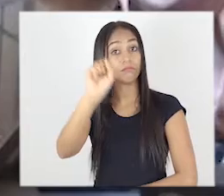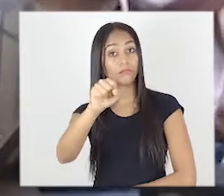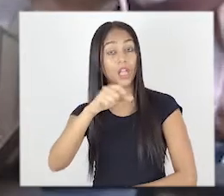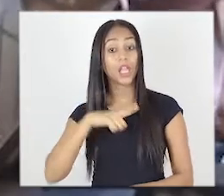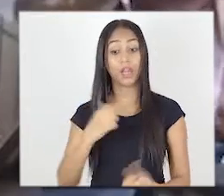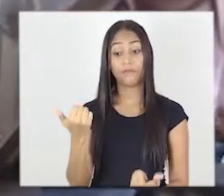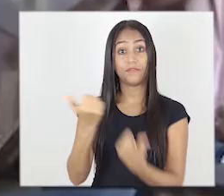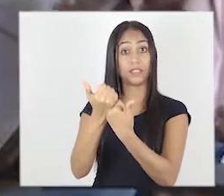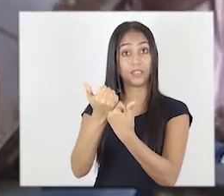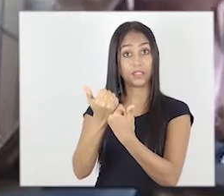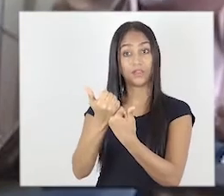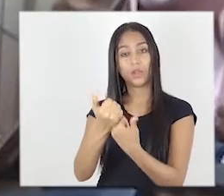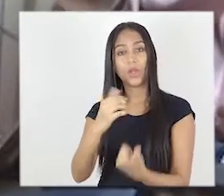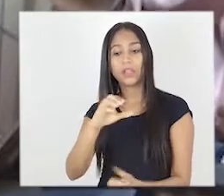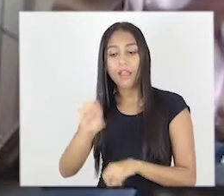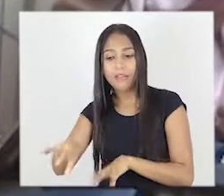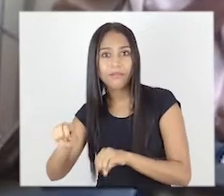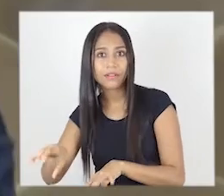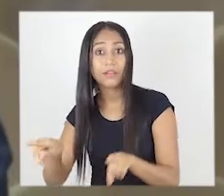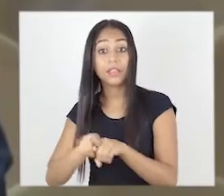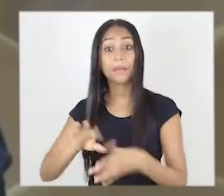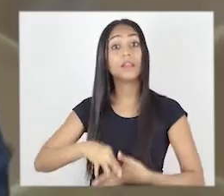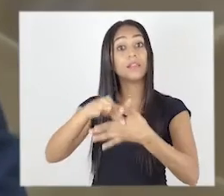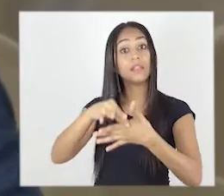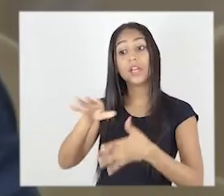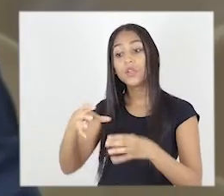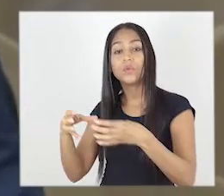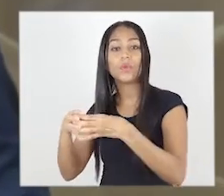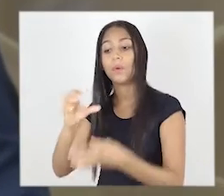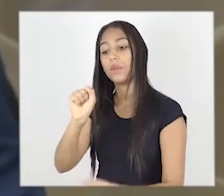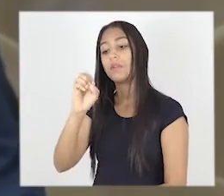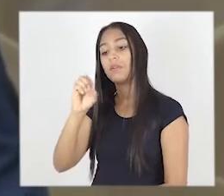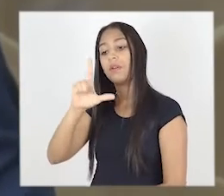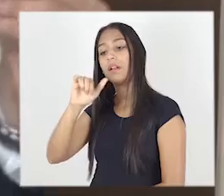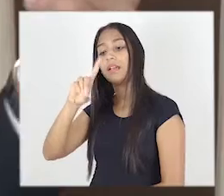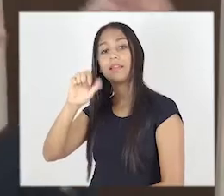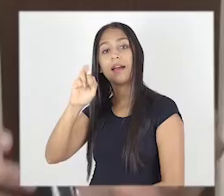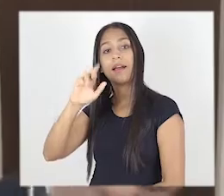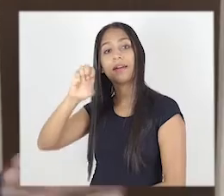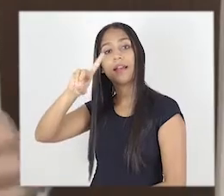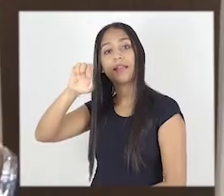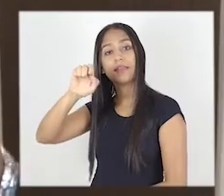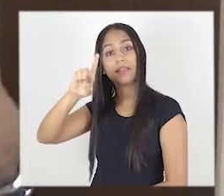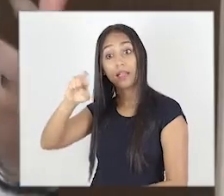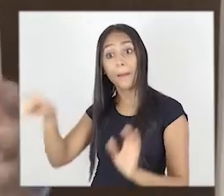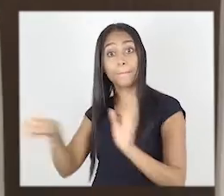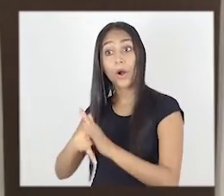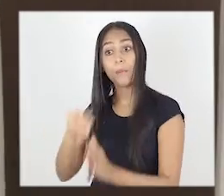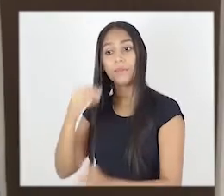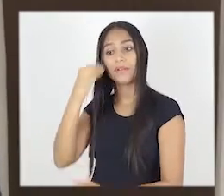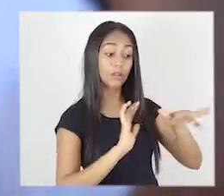Se torna vice-presidente da Comissão de Educação e líder da bancada do Solidariedade, posto reservado a